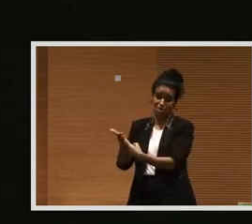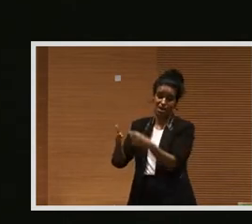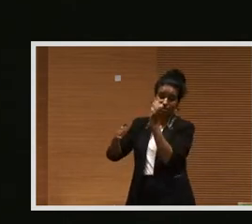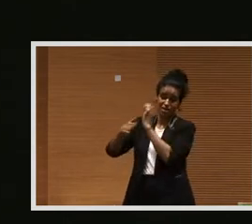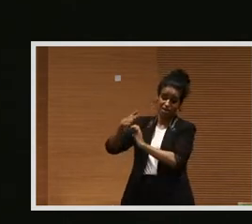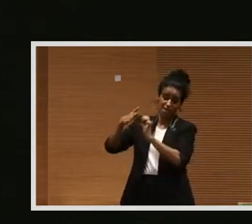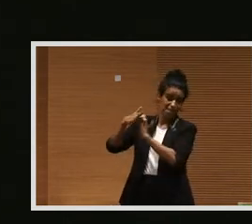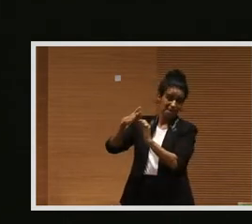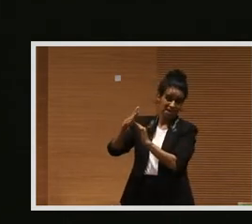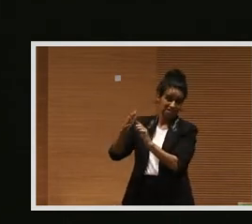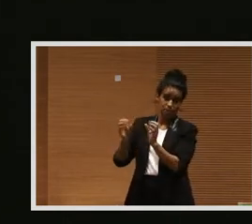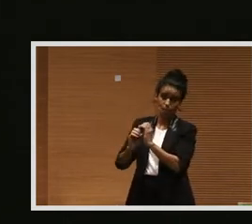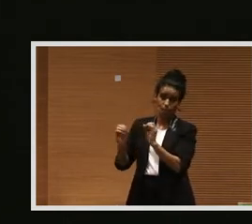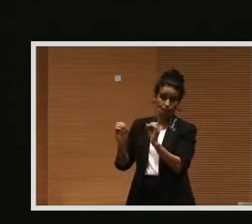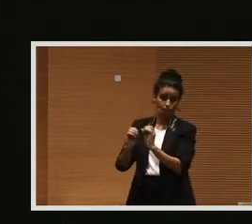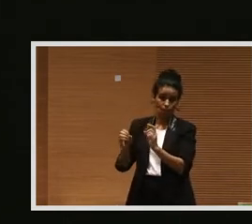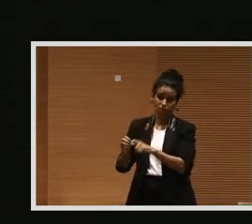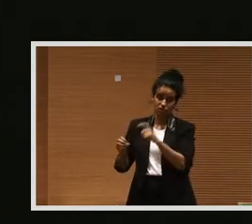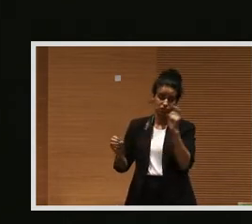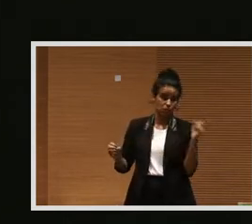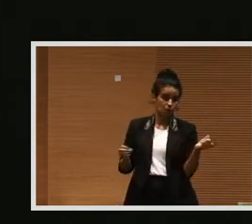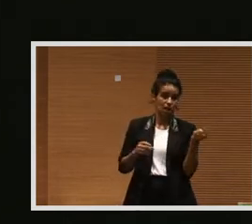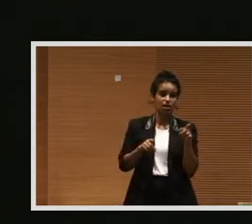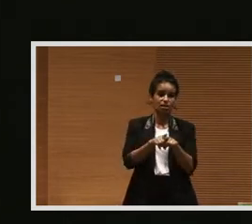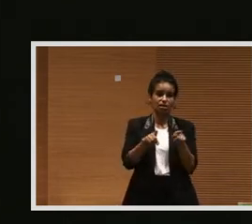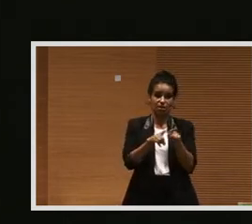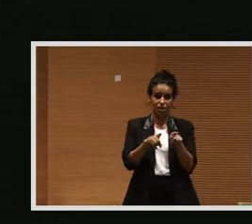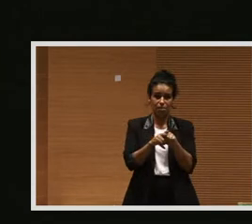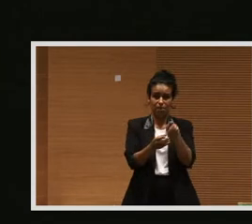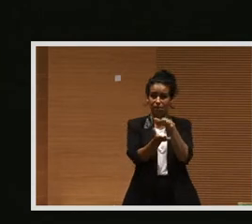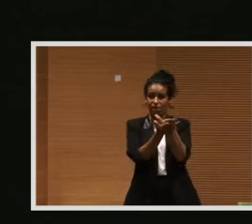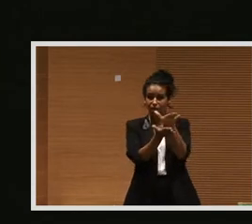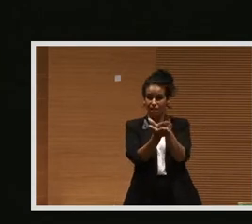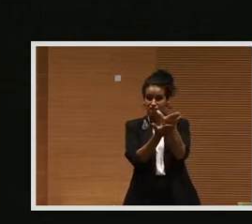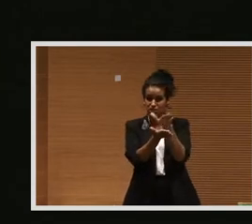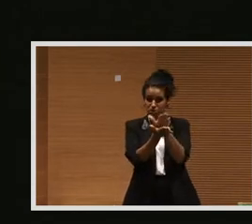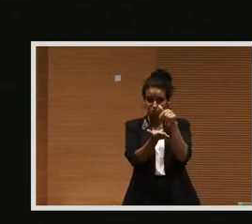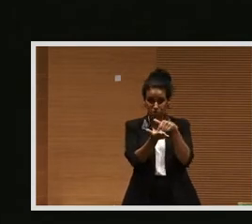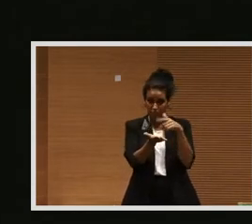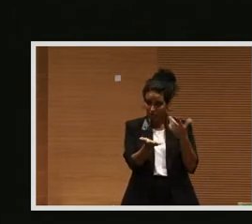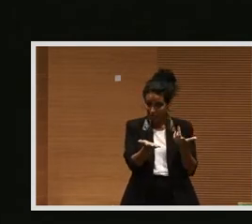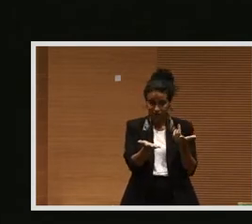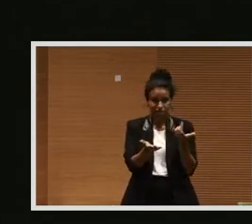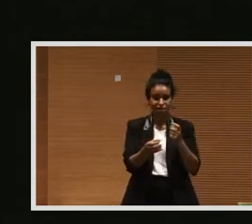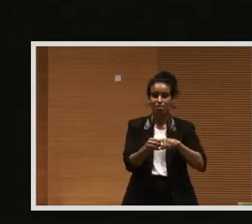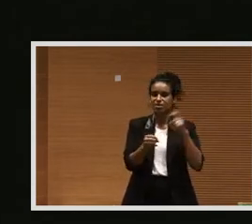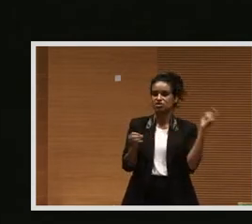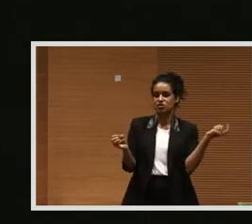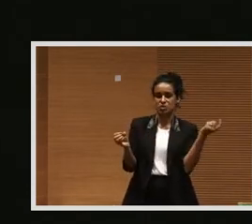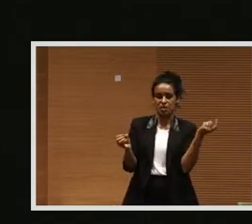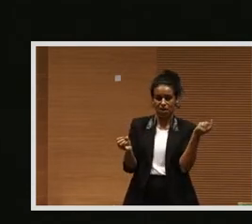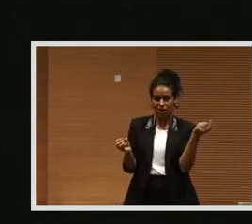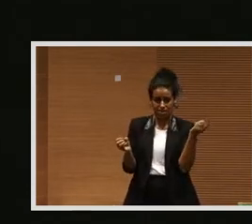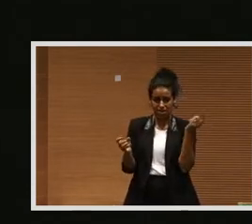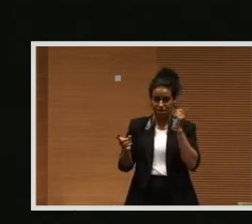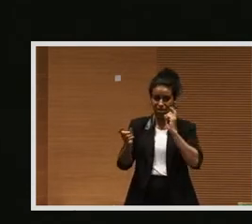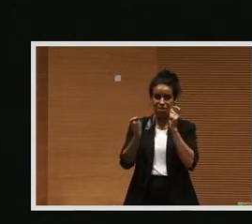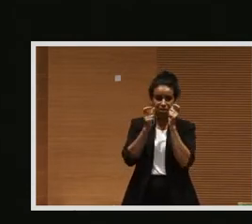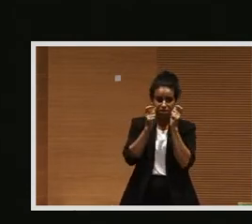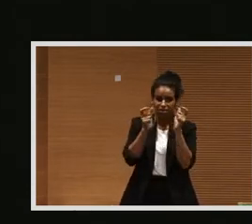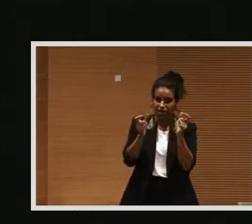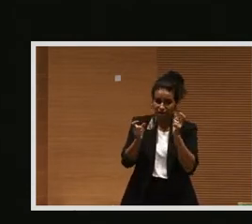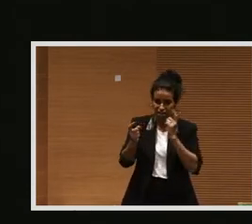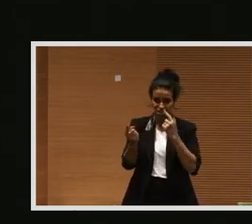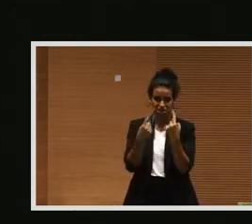editoras. Não tenho nenhum interesse financeiro nessas discussões. Nenhum de nós está aqui